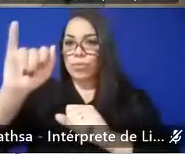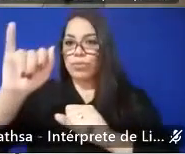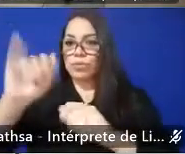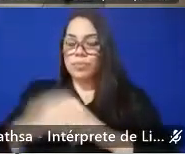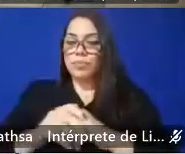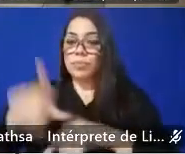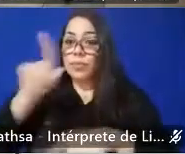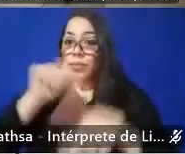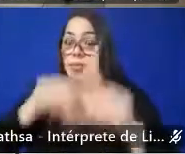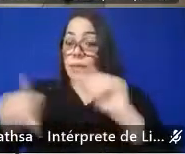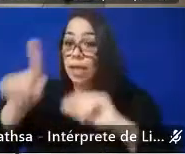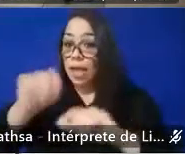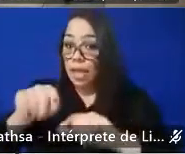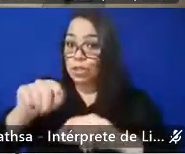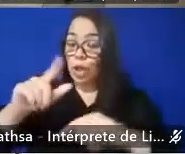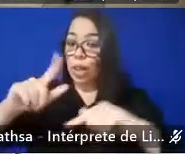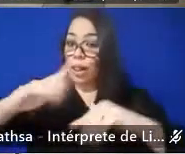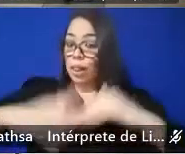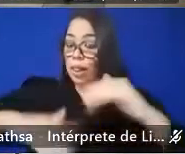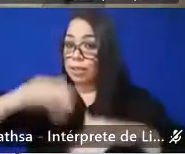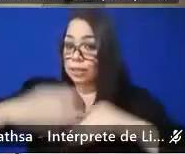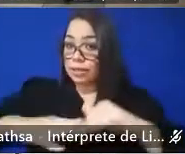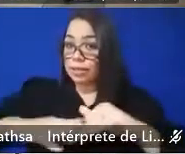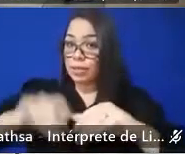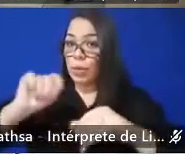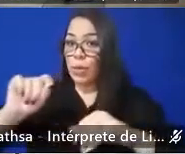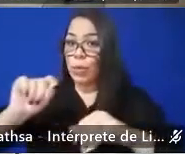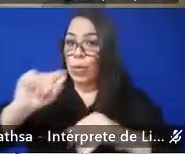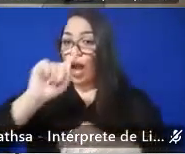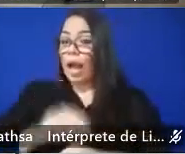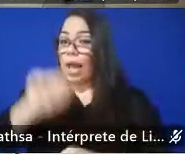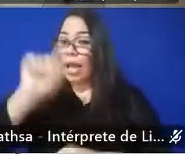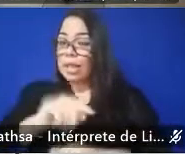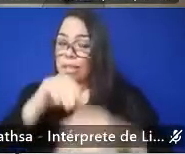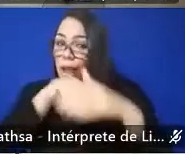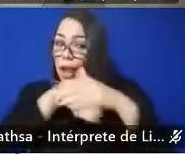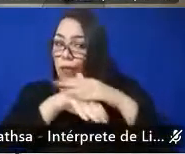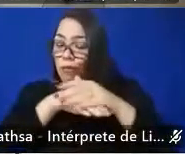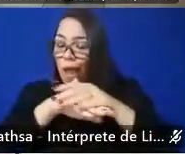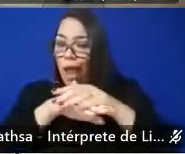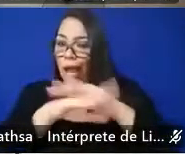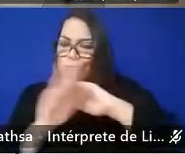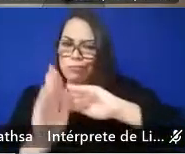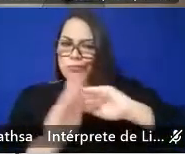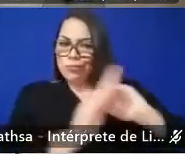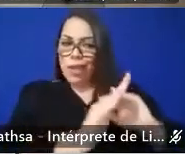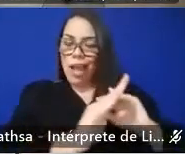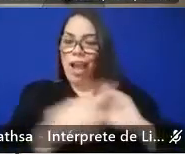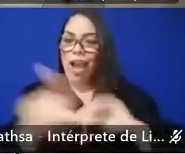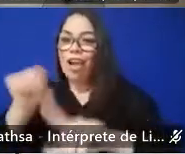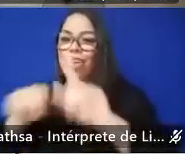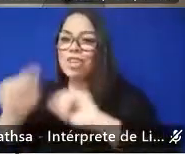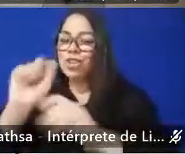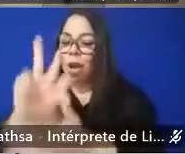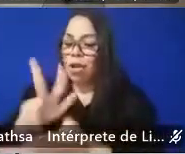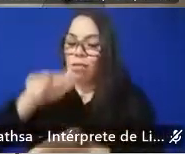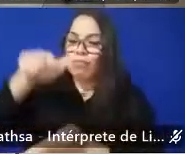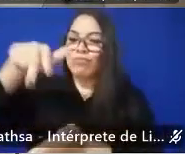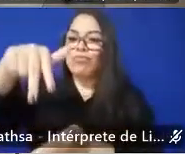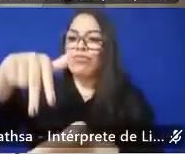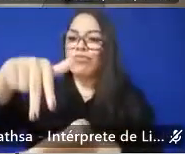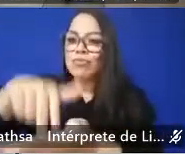geral renuncia ao esconderijo e horta o ir ao encontro dos